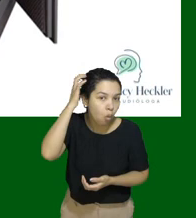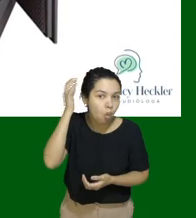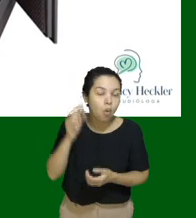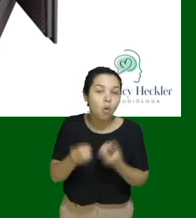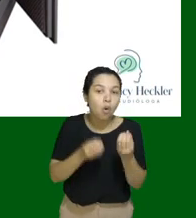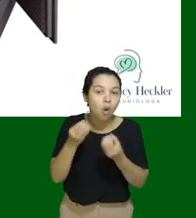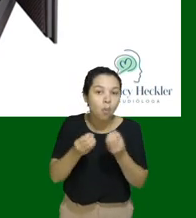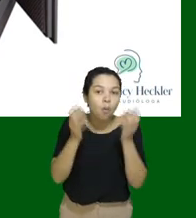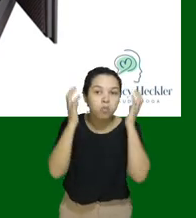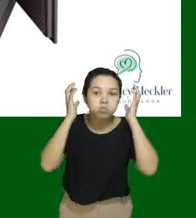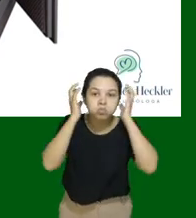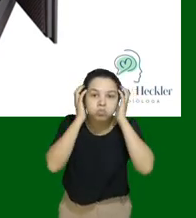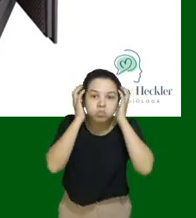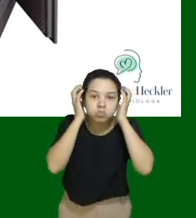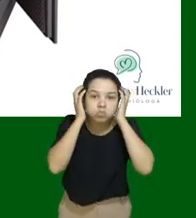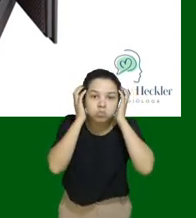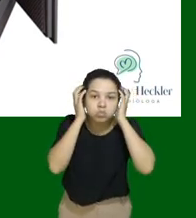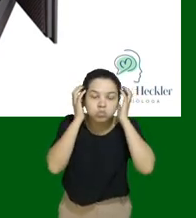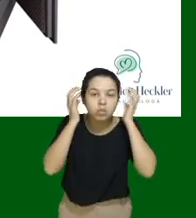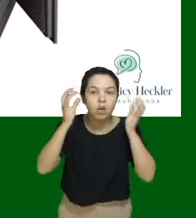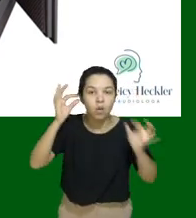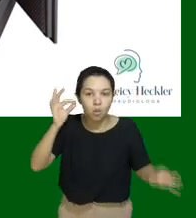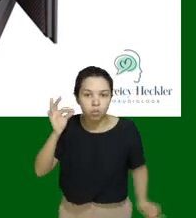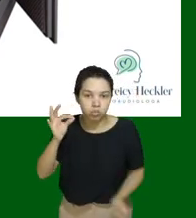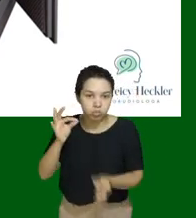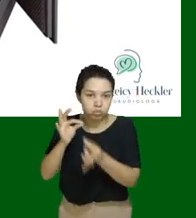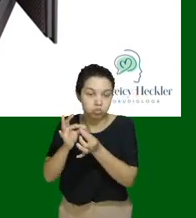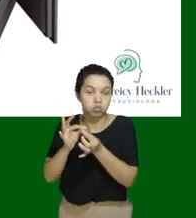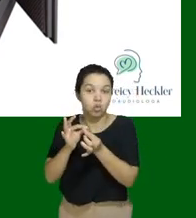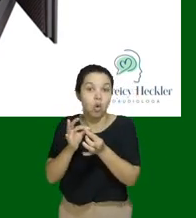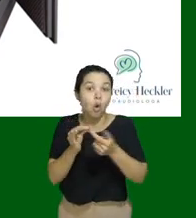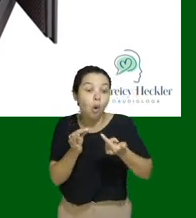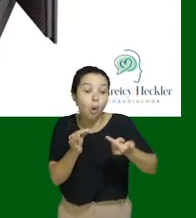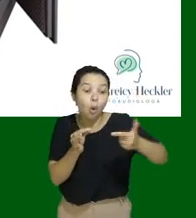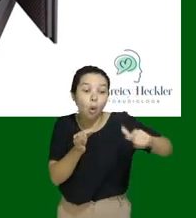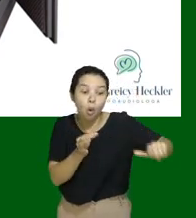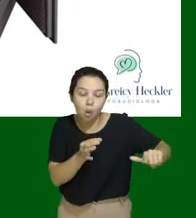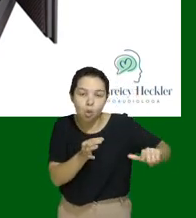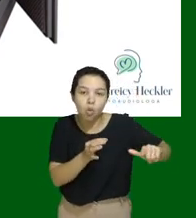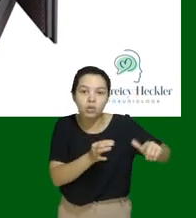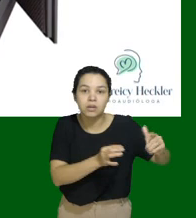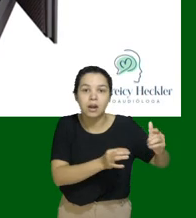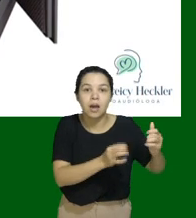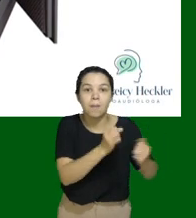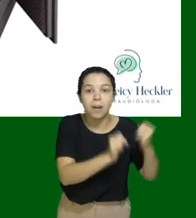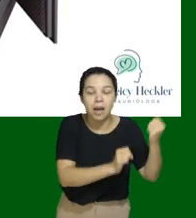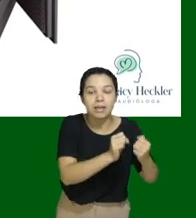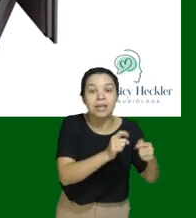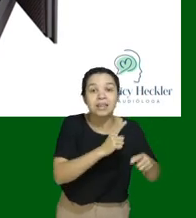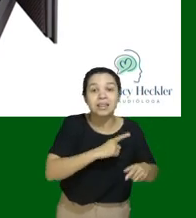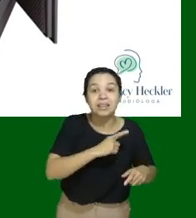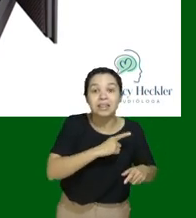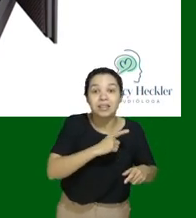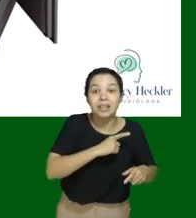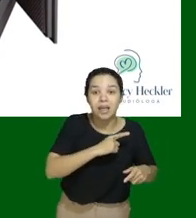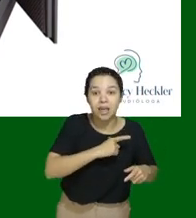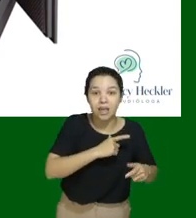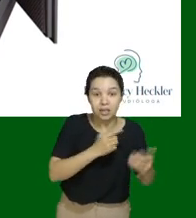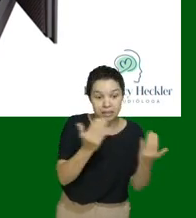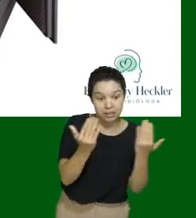audiômetro. Acoplado ao audiômetro, nós colocamos um outro equipamento, onde tem testes específicos